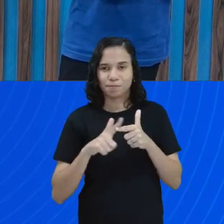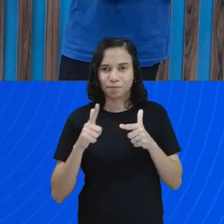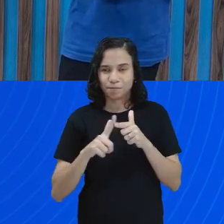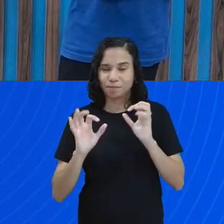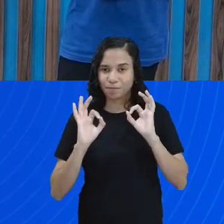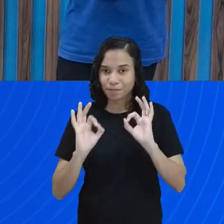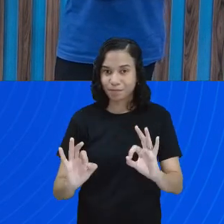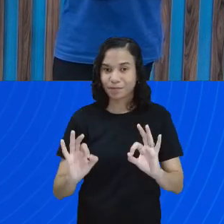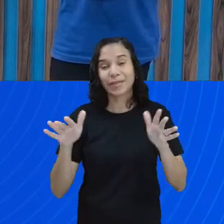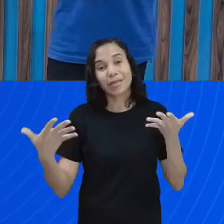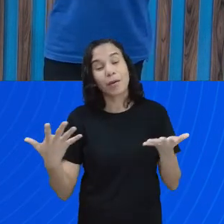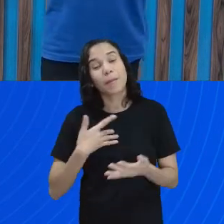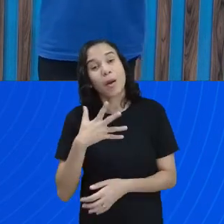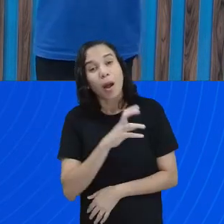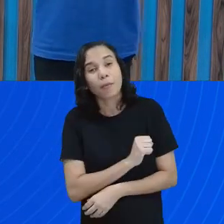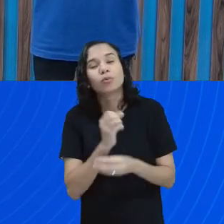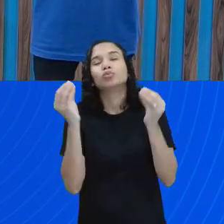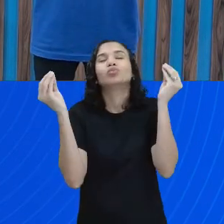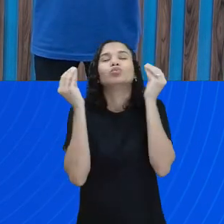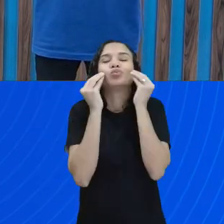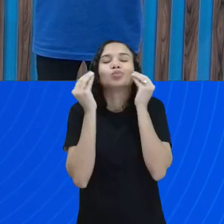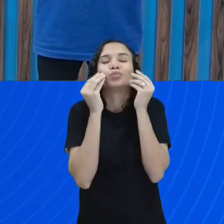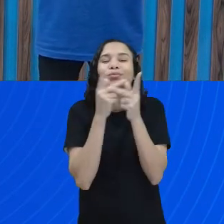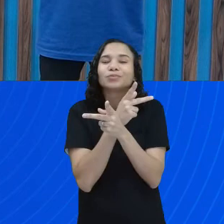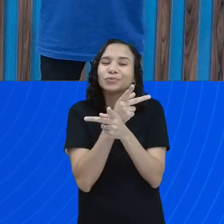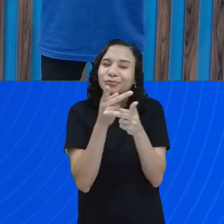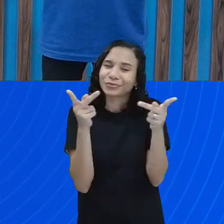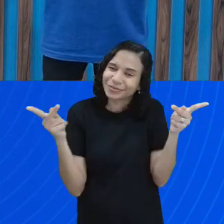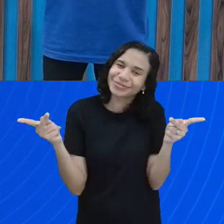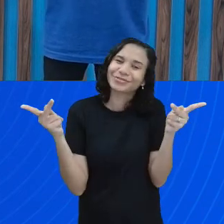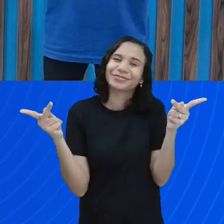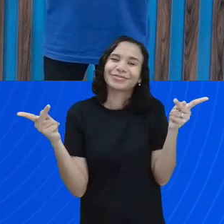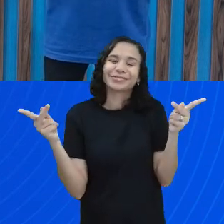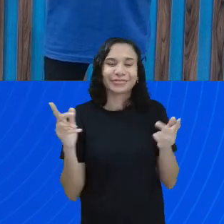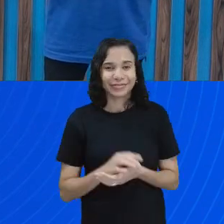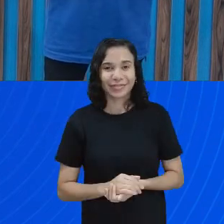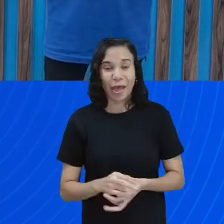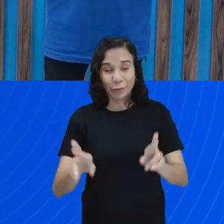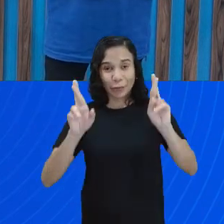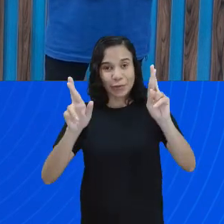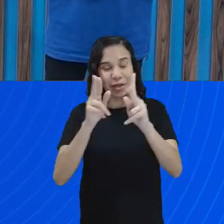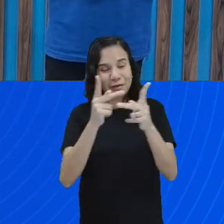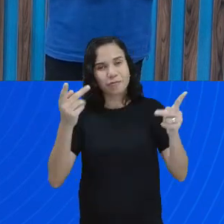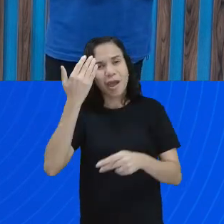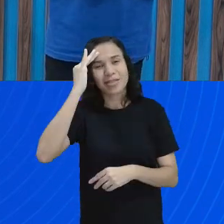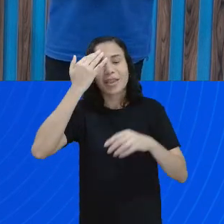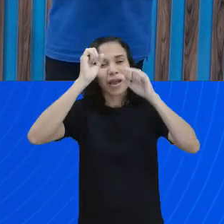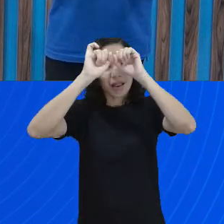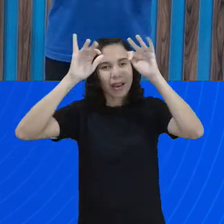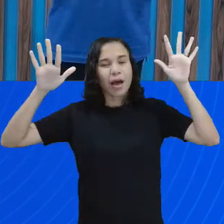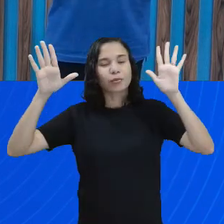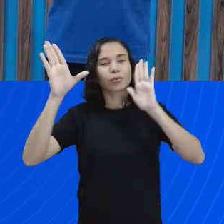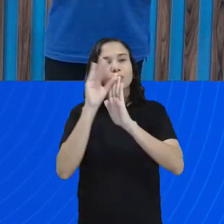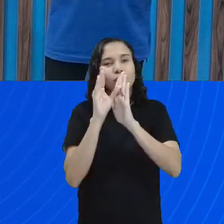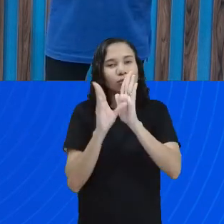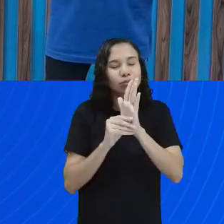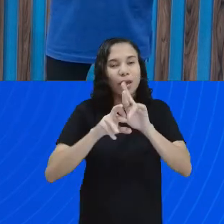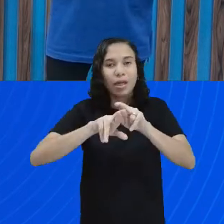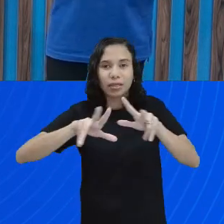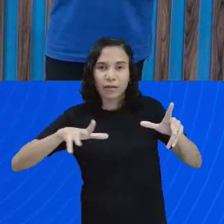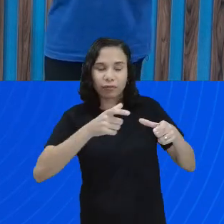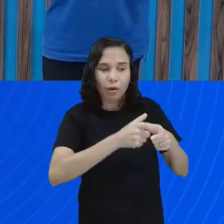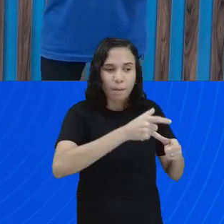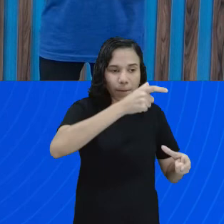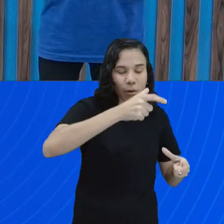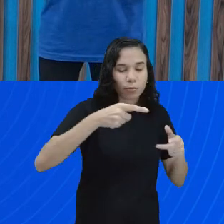bom? Então, meus amores, ó, um cheiro para vocês. Espero que tenham compreendido aí a diferença de cilindro